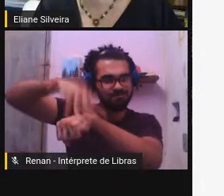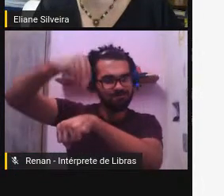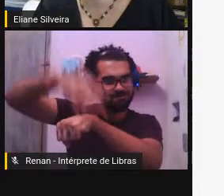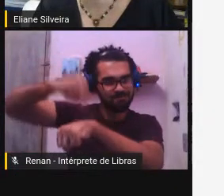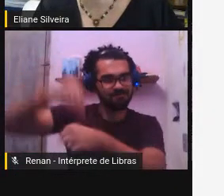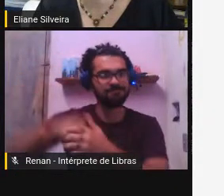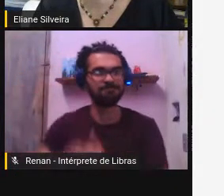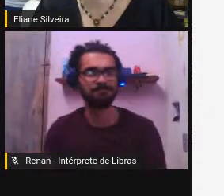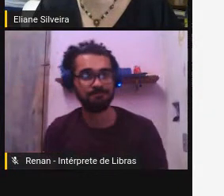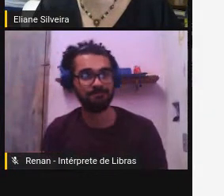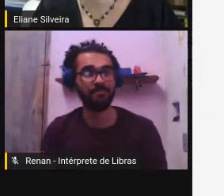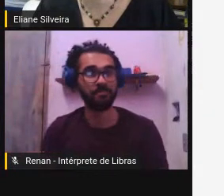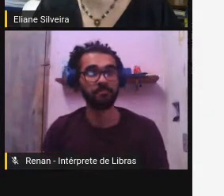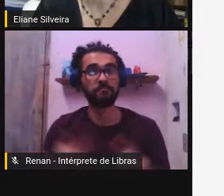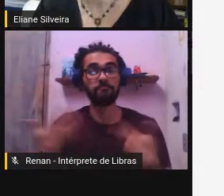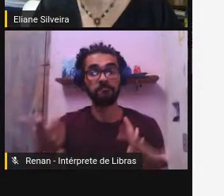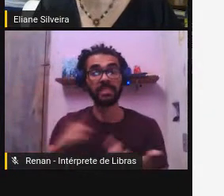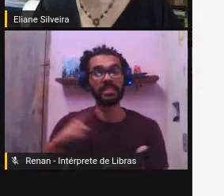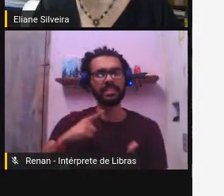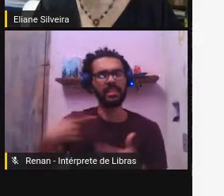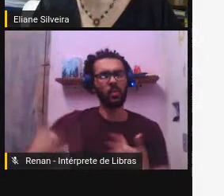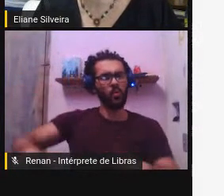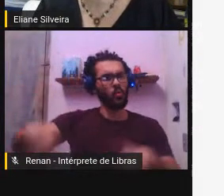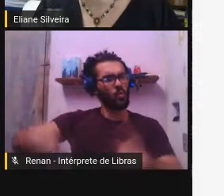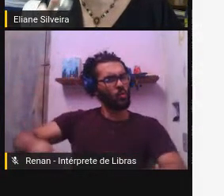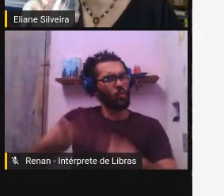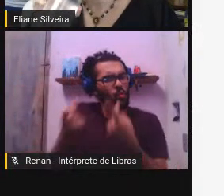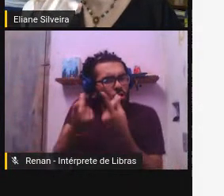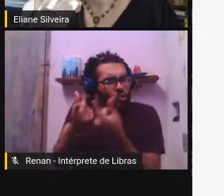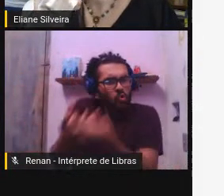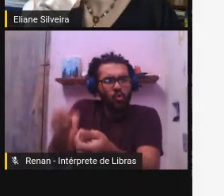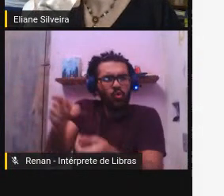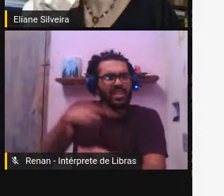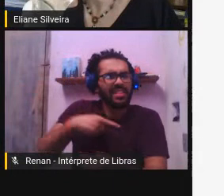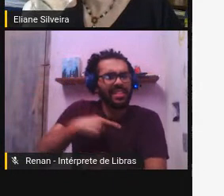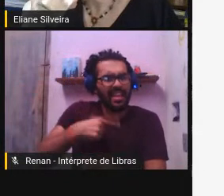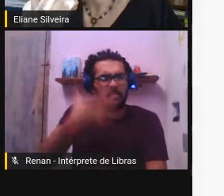pesquisa da fortuna sossiriana, mas ele não é muito trabalhado.